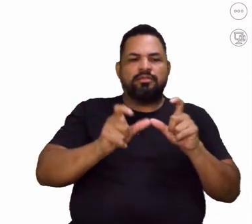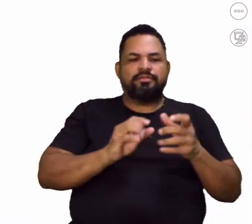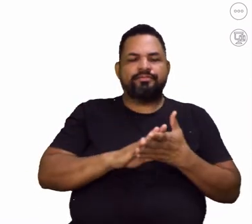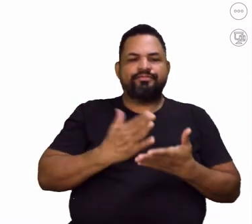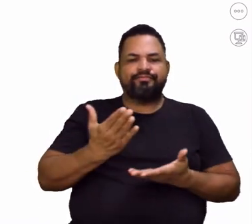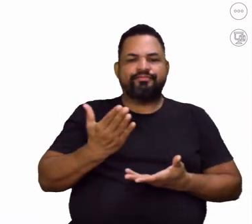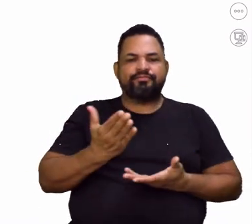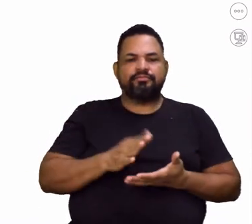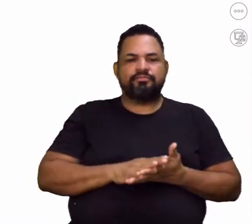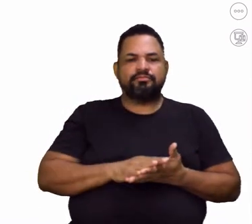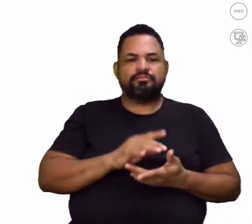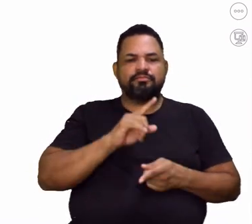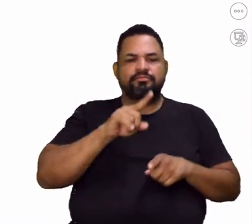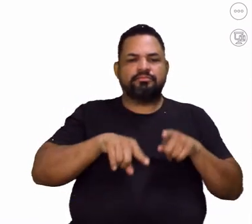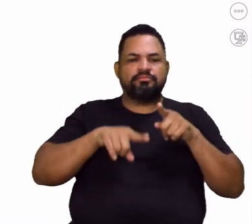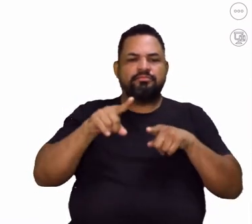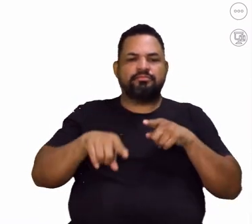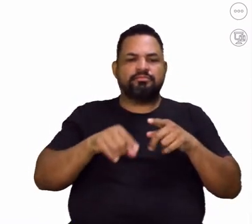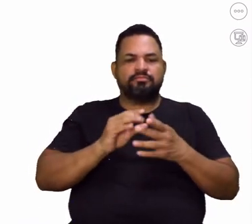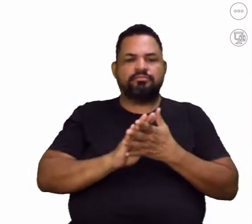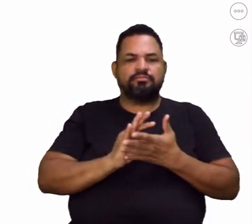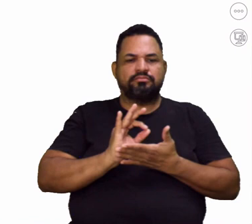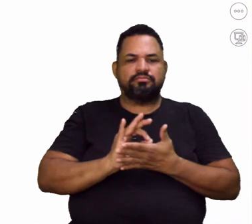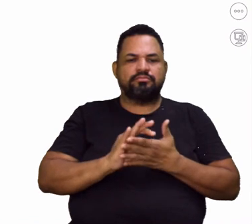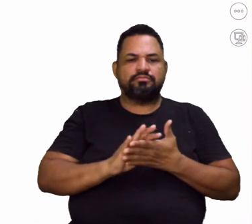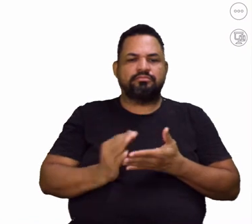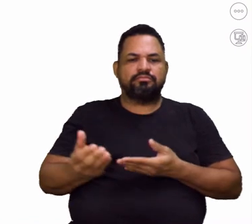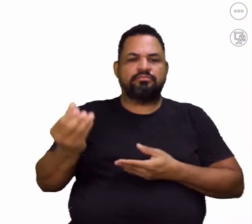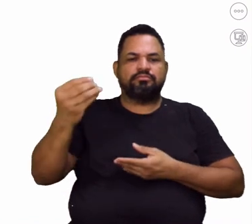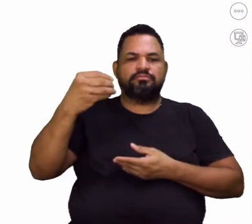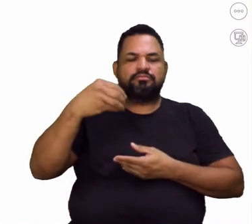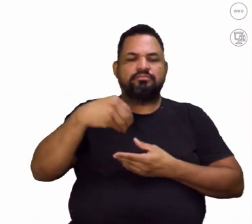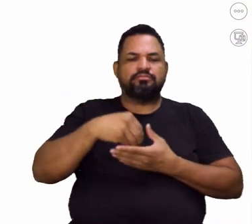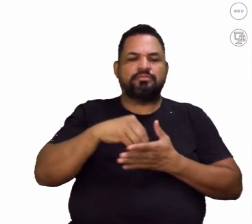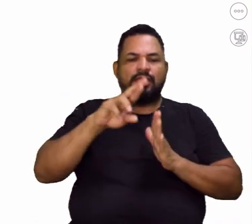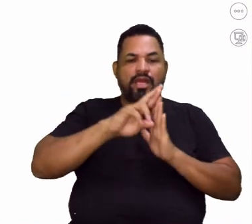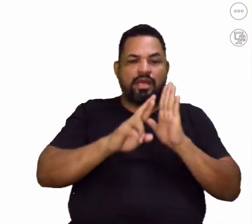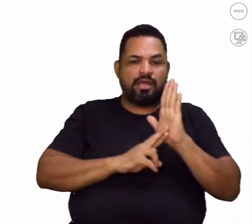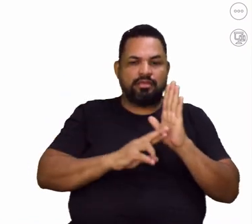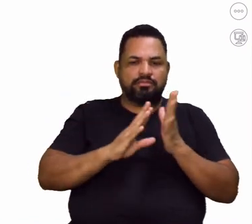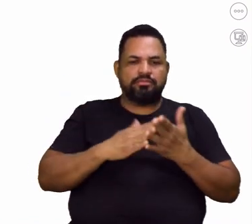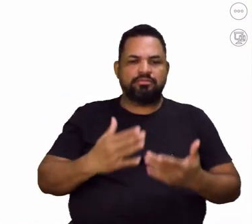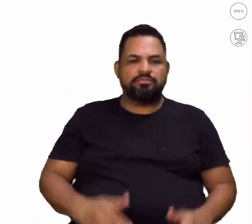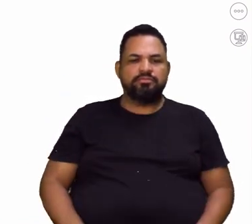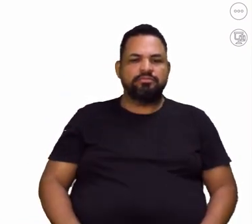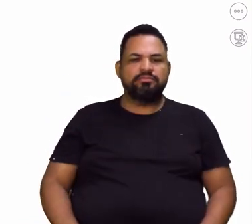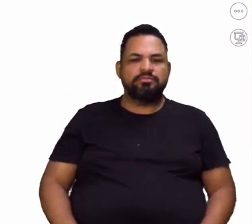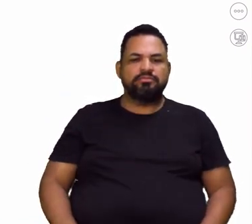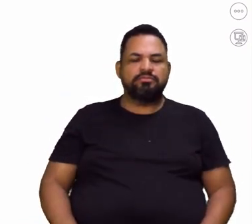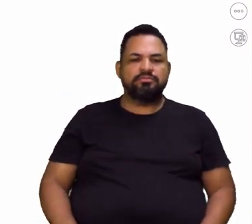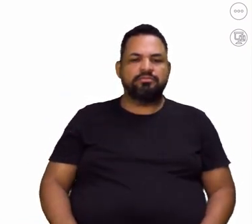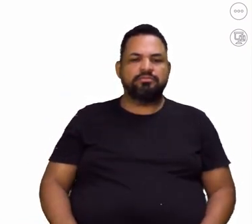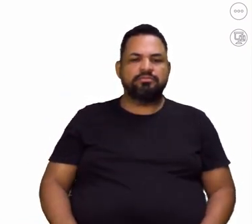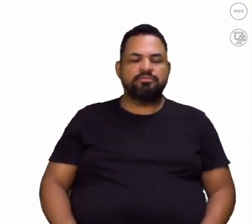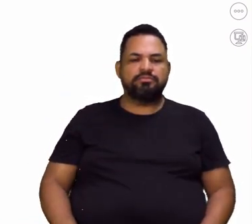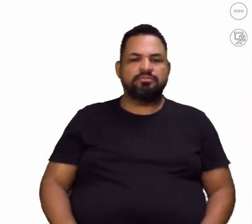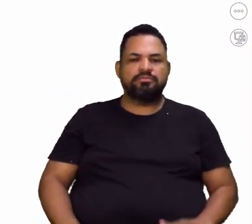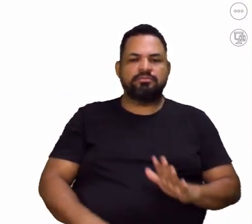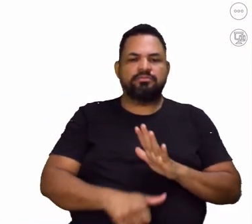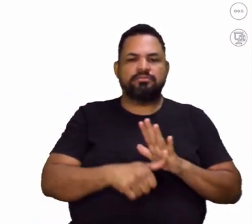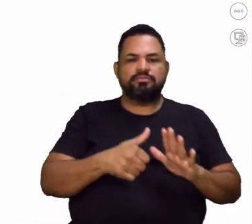ver aí a questão da variante, né, culta. Como fica a construção oracional? Vamos lá, primeiro